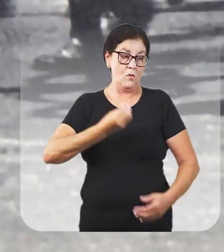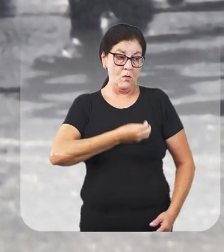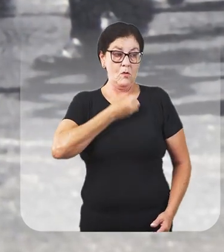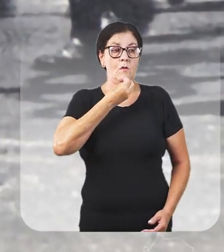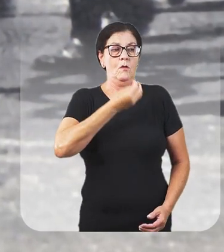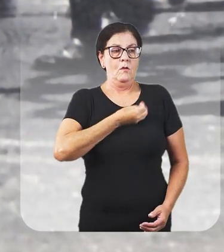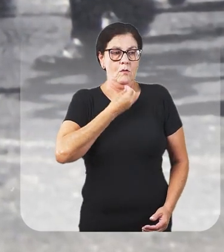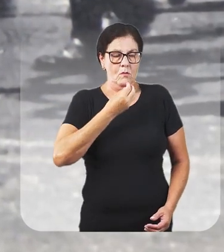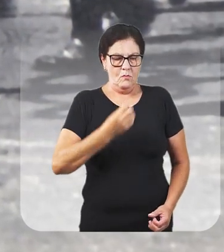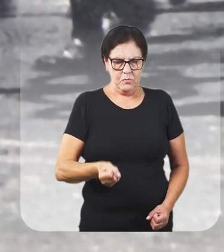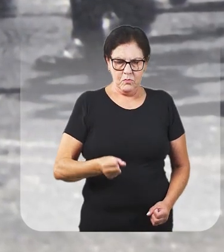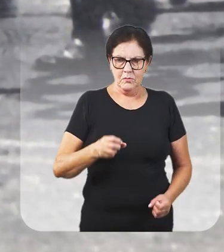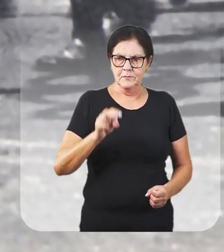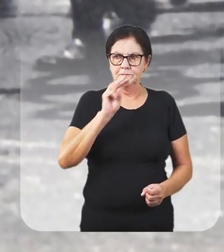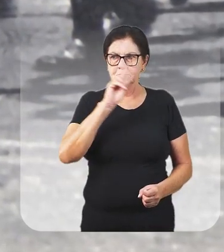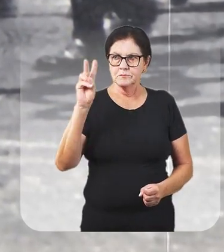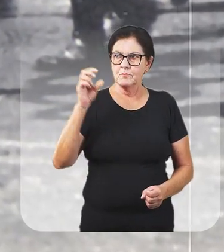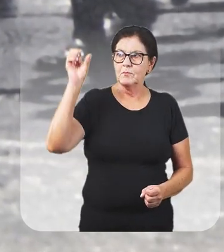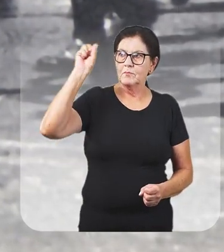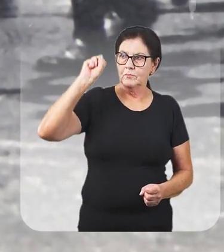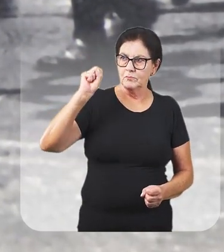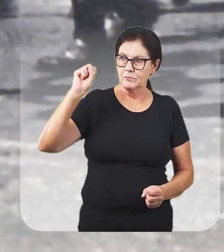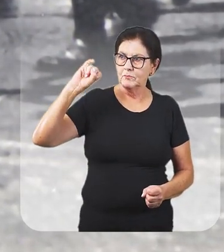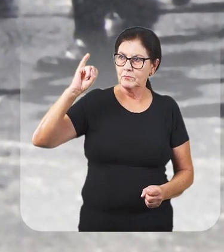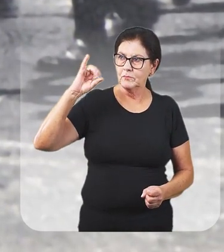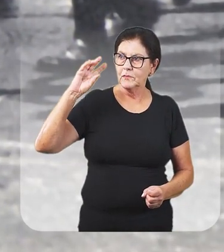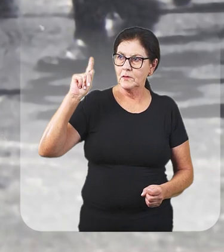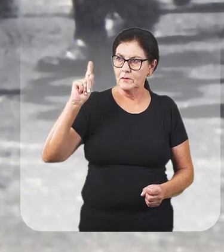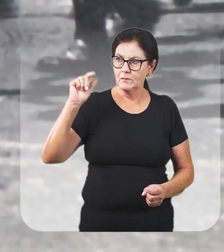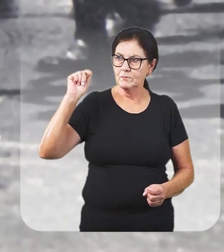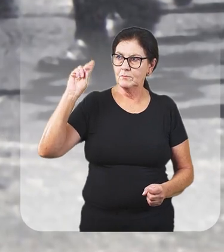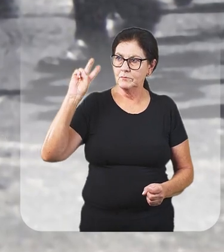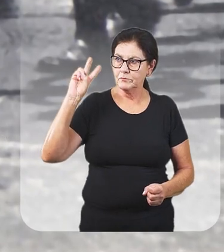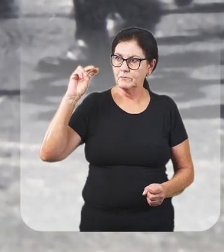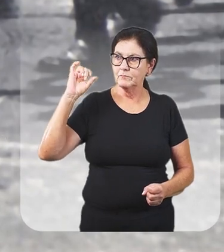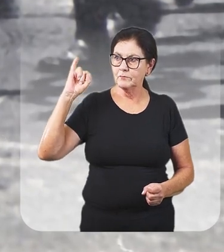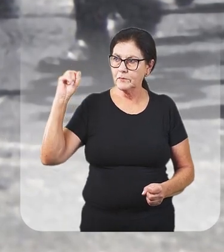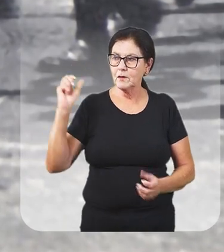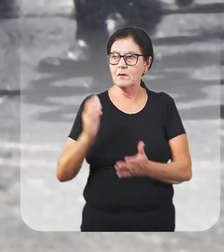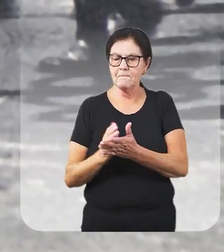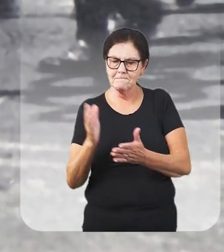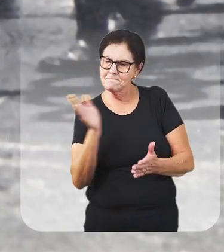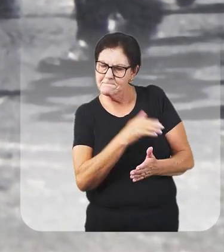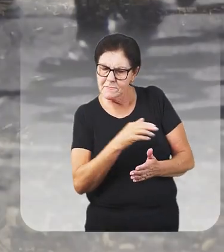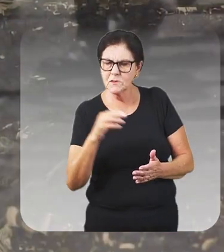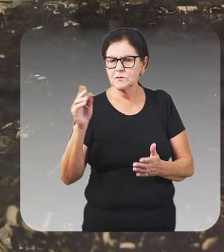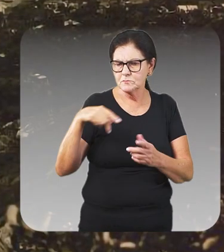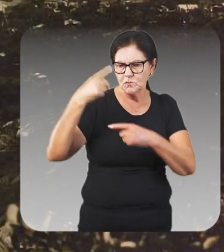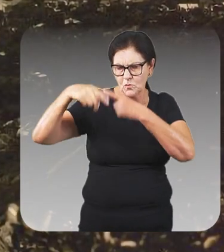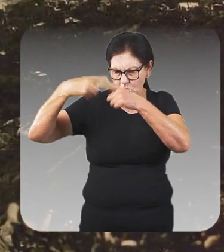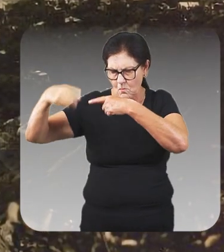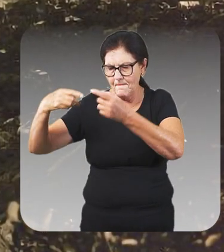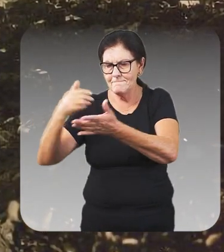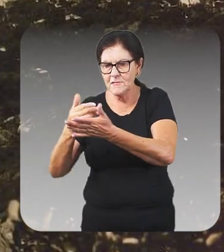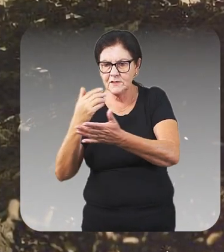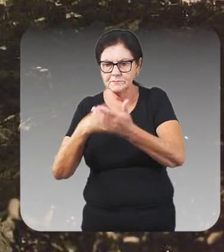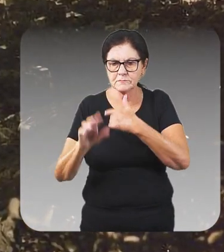Forte sobreviveram, Siqueira Campos e Eduardo Gomes, ambos também feridos. A revolta do